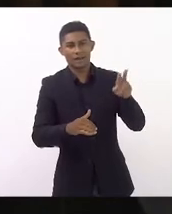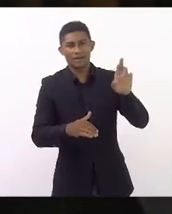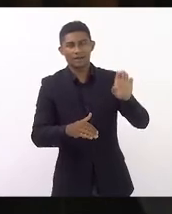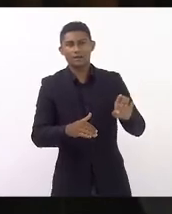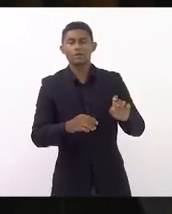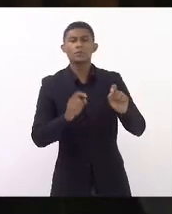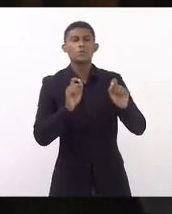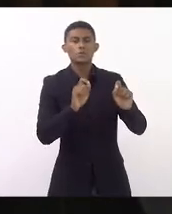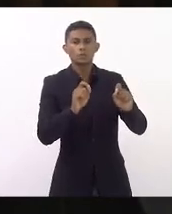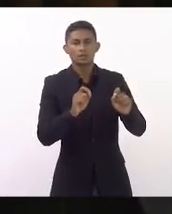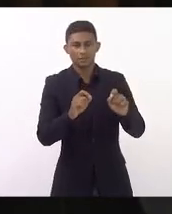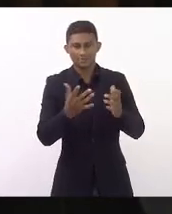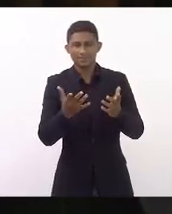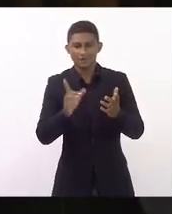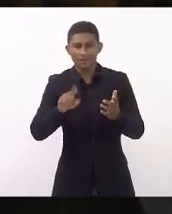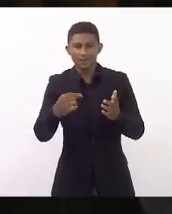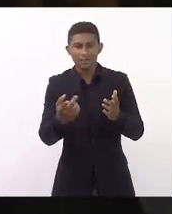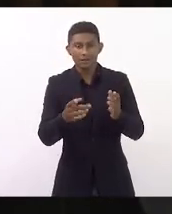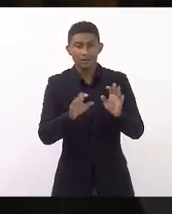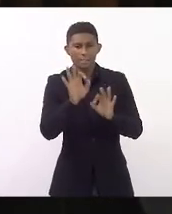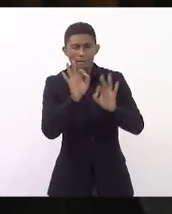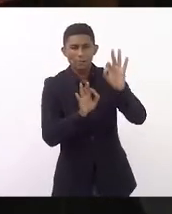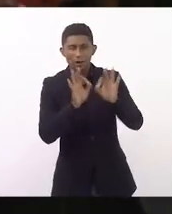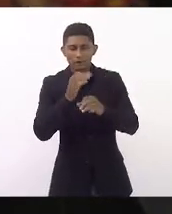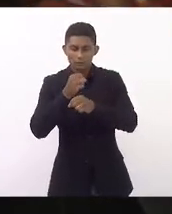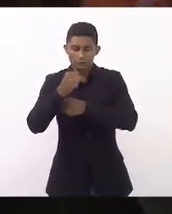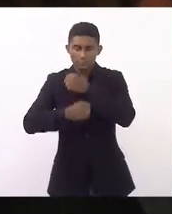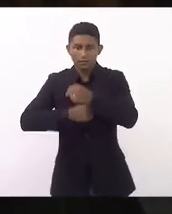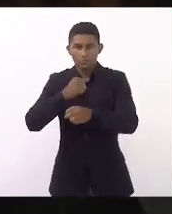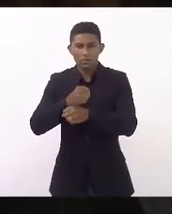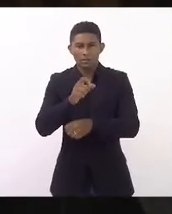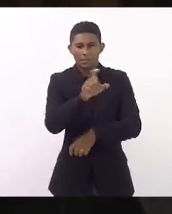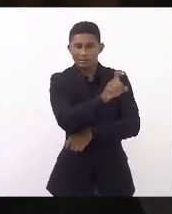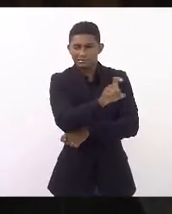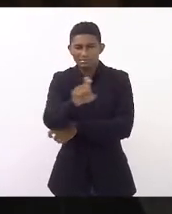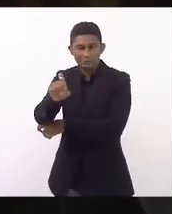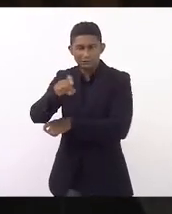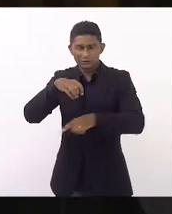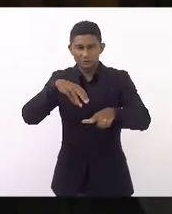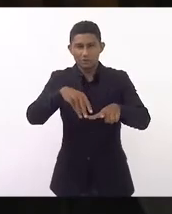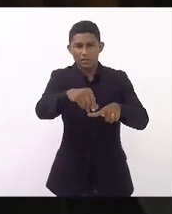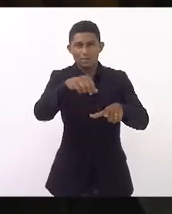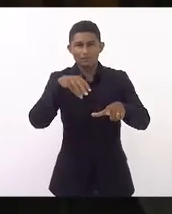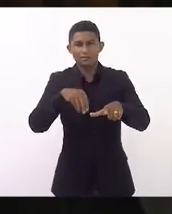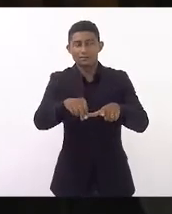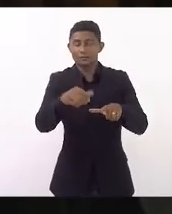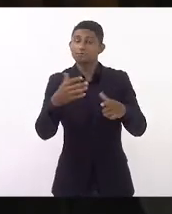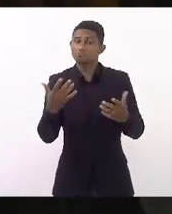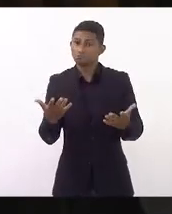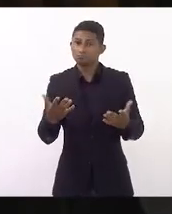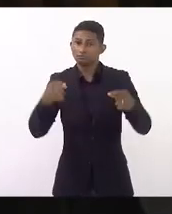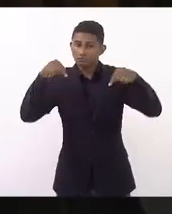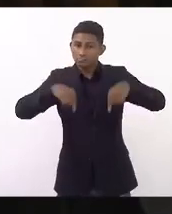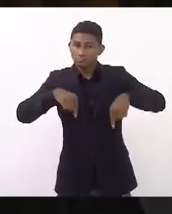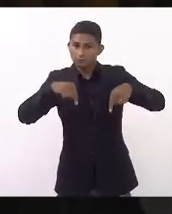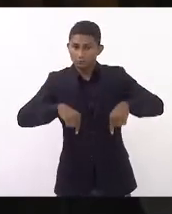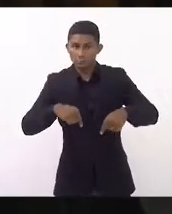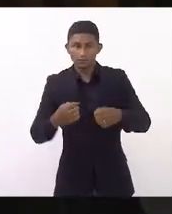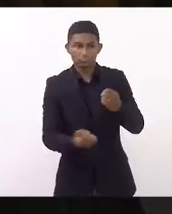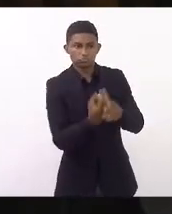instituição do Plano Estadual de Fertilizantes e a política especial tributária destinada à cadeia produtiva de fertilizantes e da outras